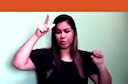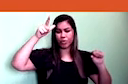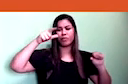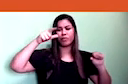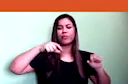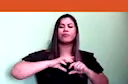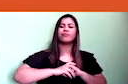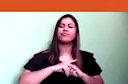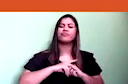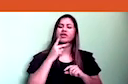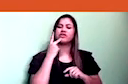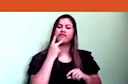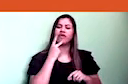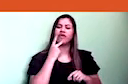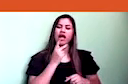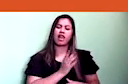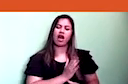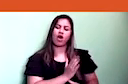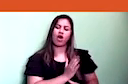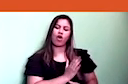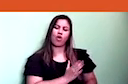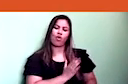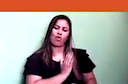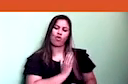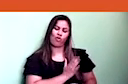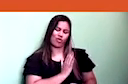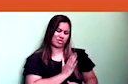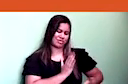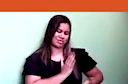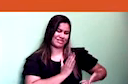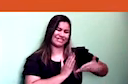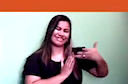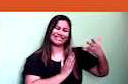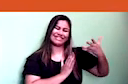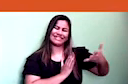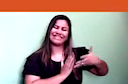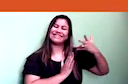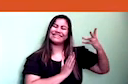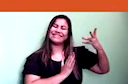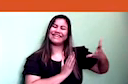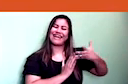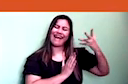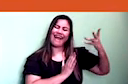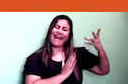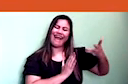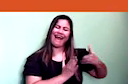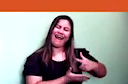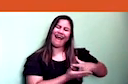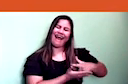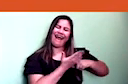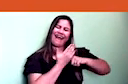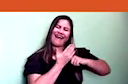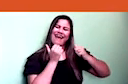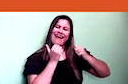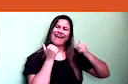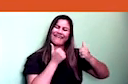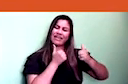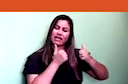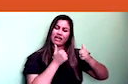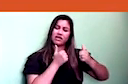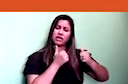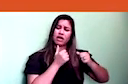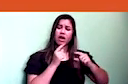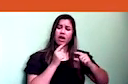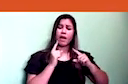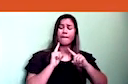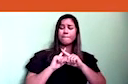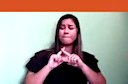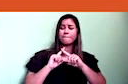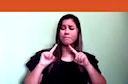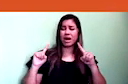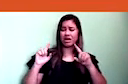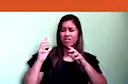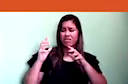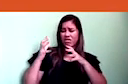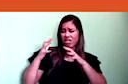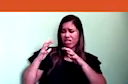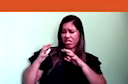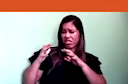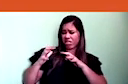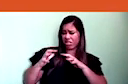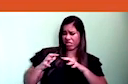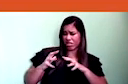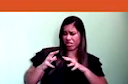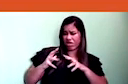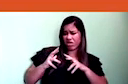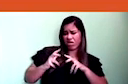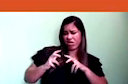o coração alegre é bom remédio, mas o espírito abatido faz secar os ossos. Então, pense como